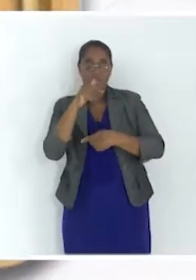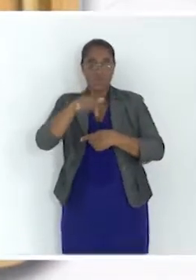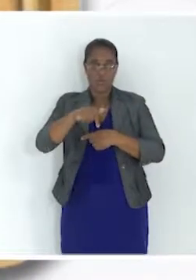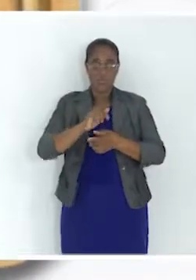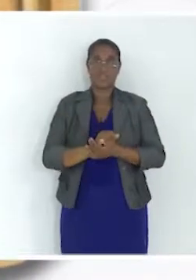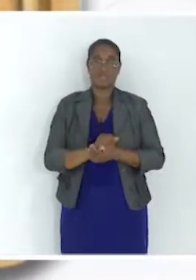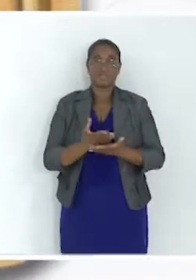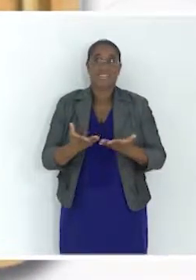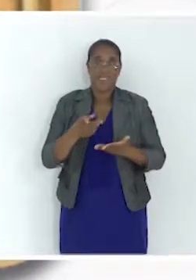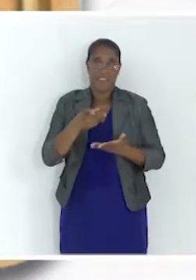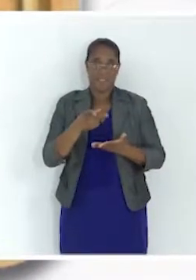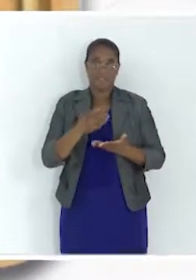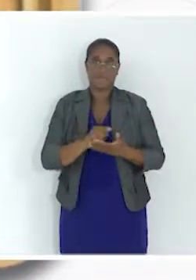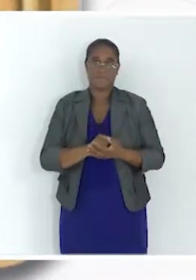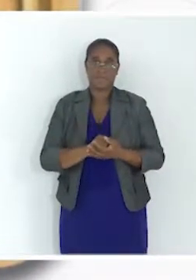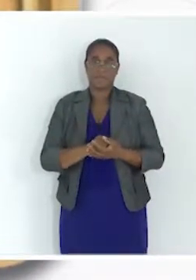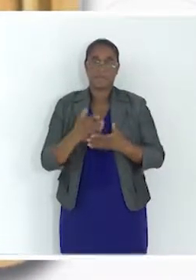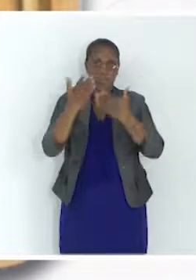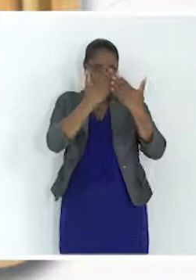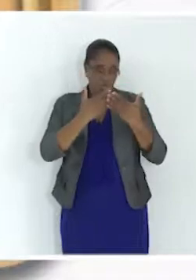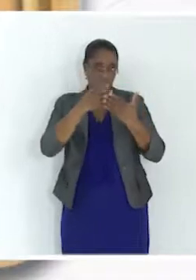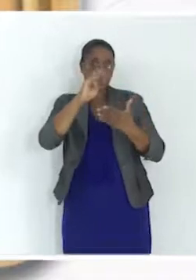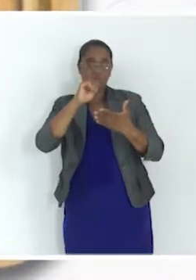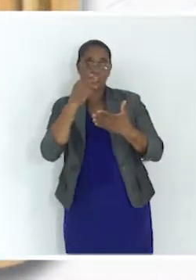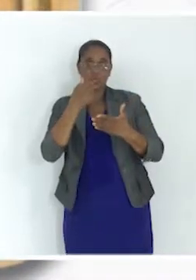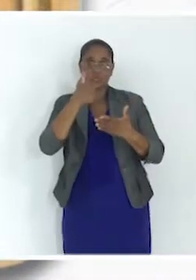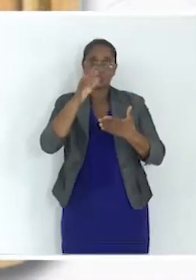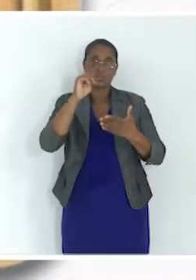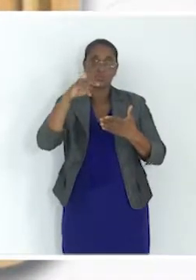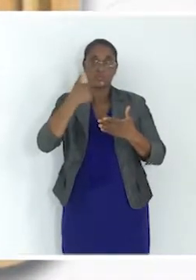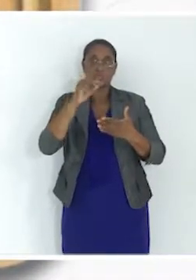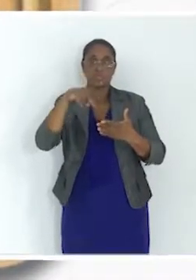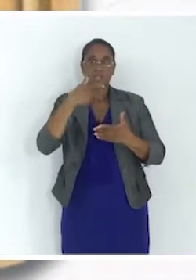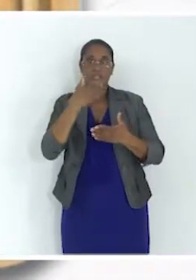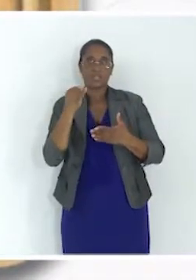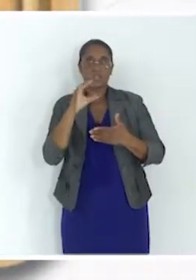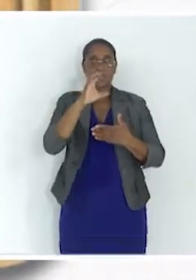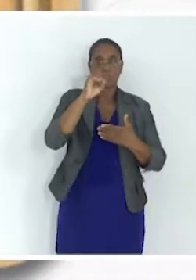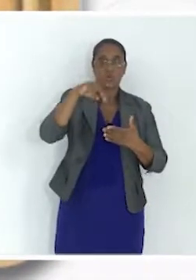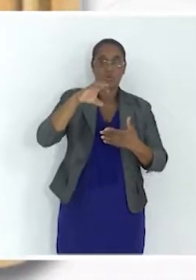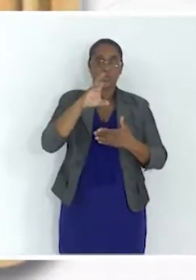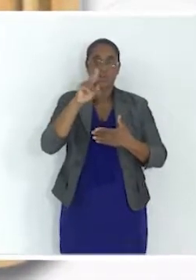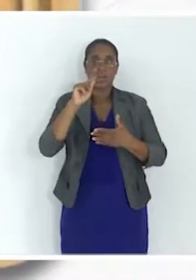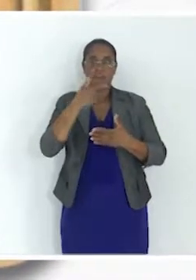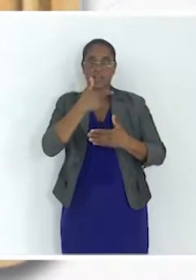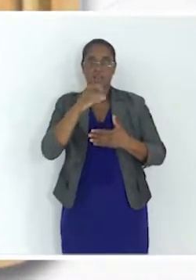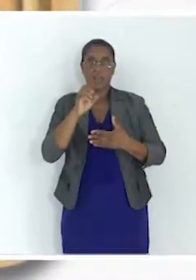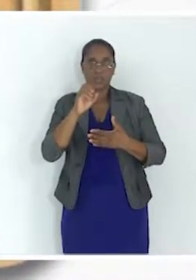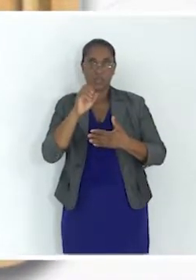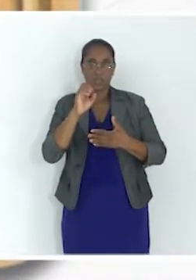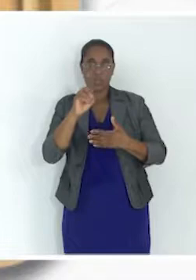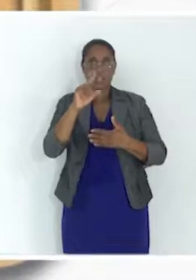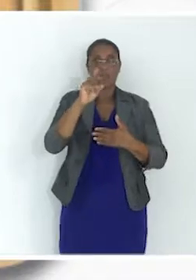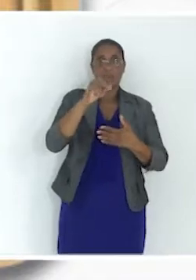estudo dos substantivos, substantivos concretos e abstratos, e ainda vamos falar um bocadinho sobre